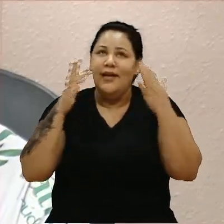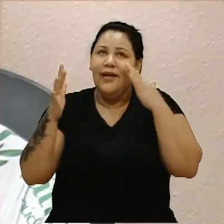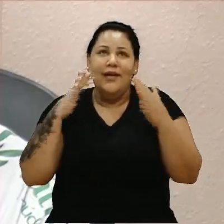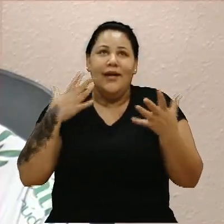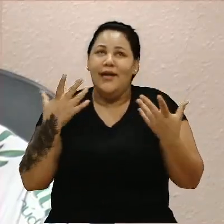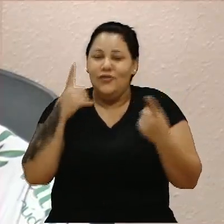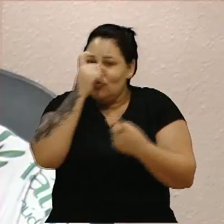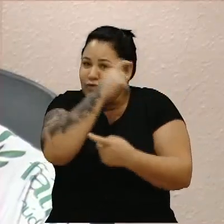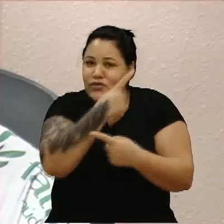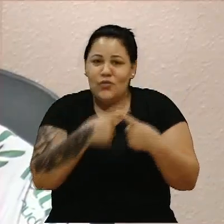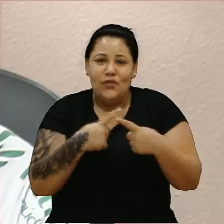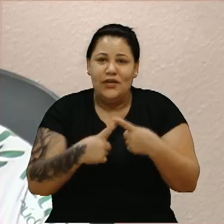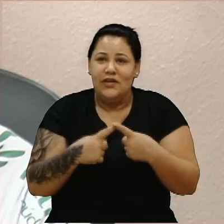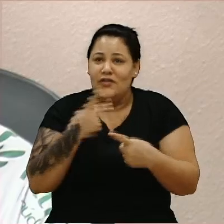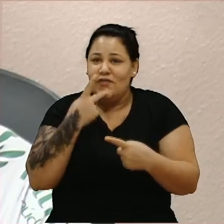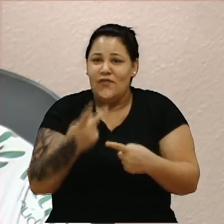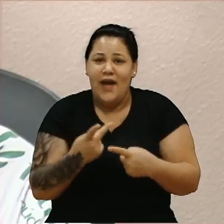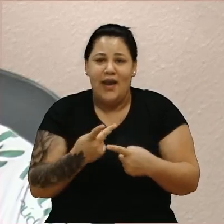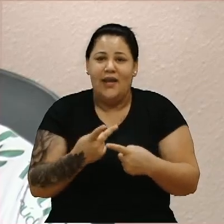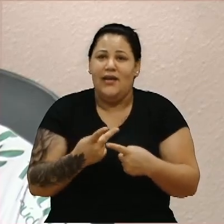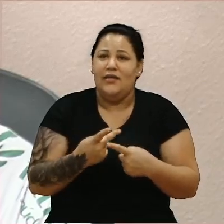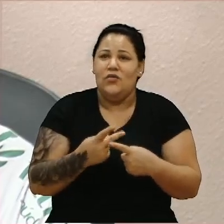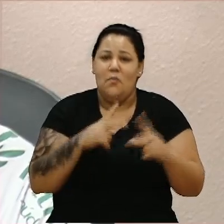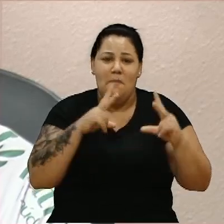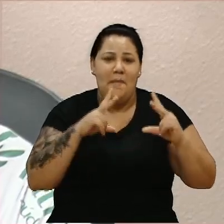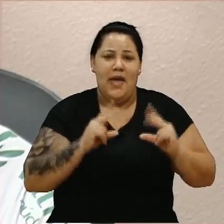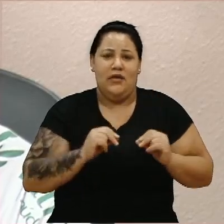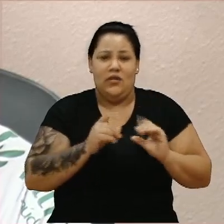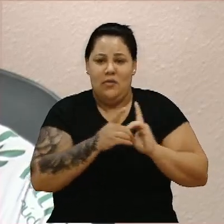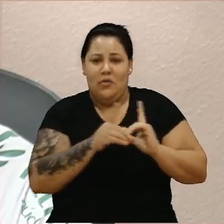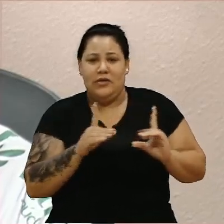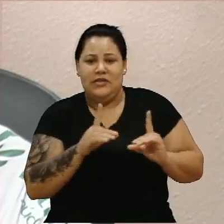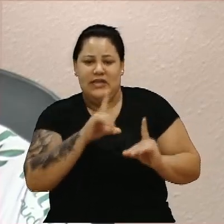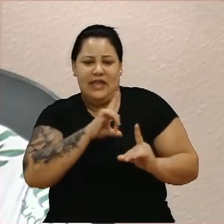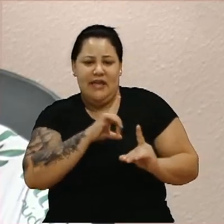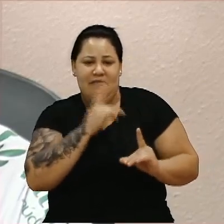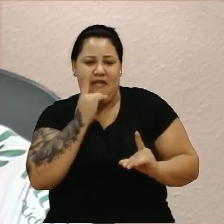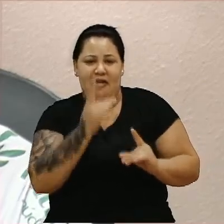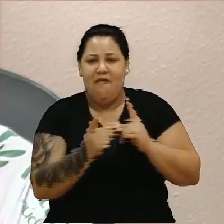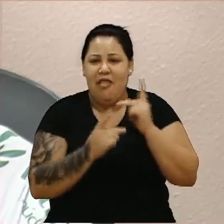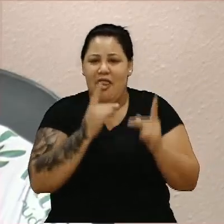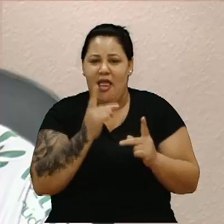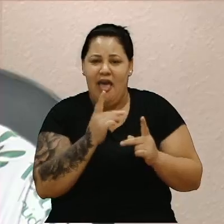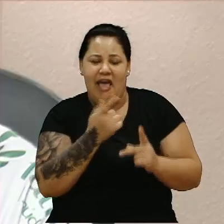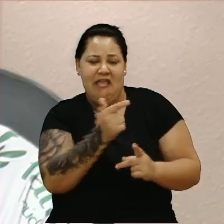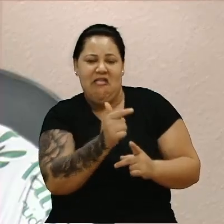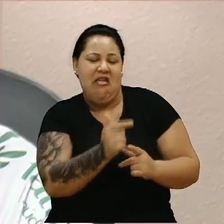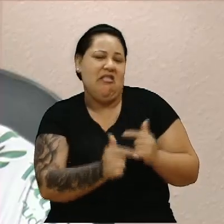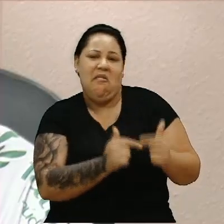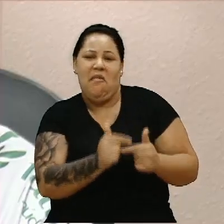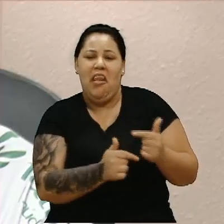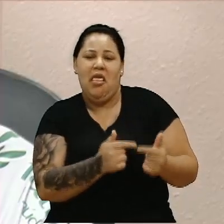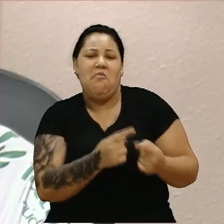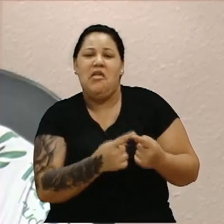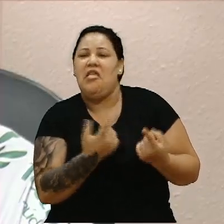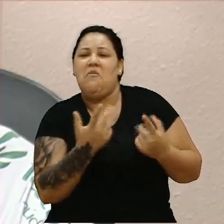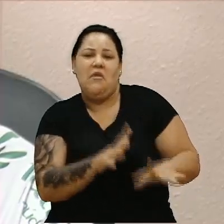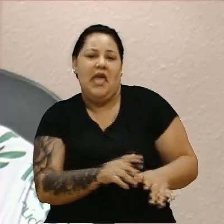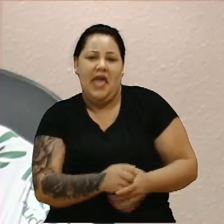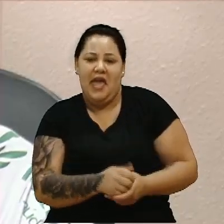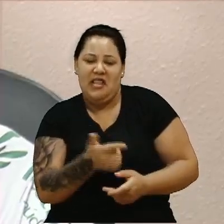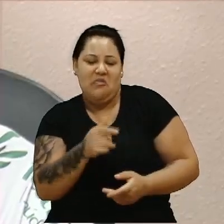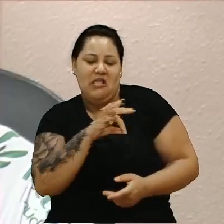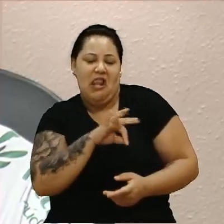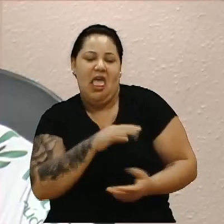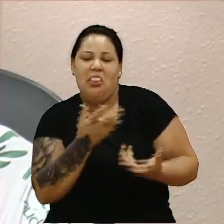quando tem gente que fala em meritocracia, né, que tem gente que não trabalha porque não quer, tem gente que não tem renda porque não quer, eu fico pensando nas